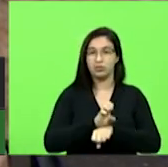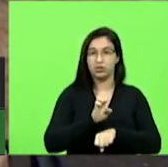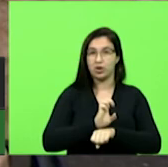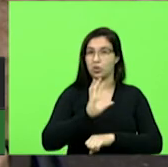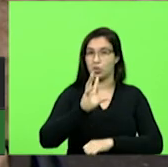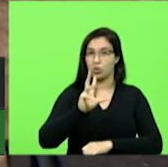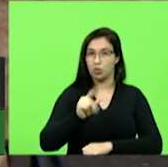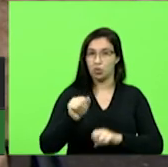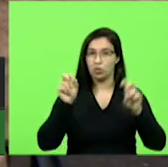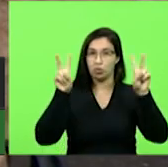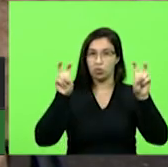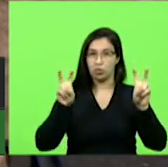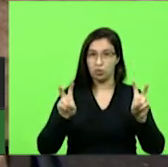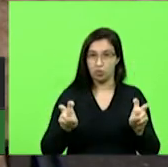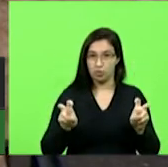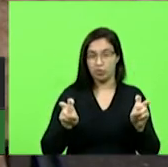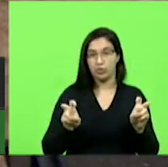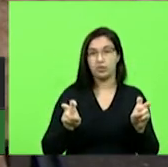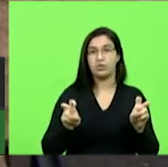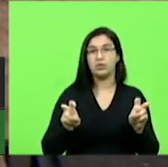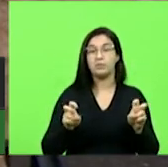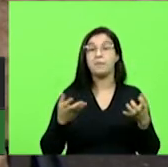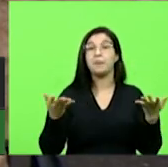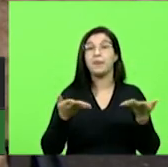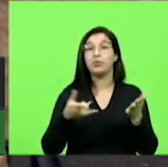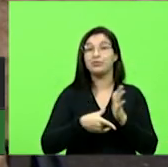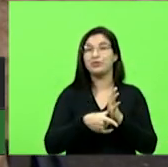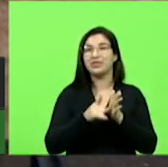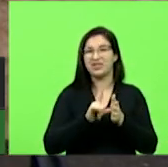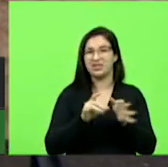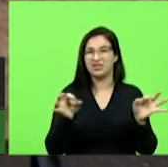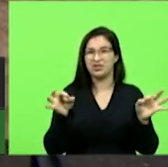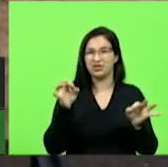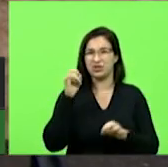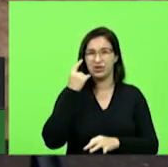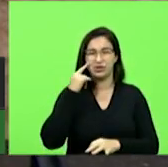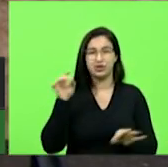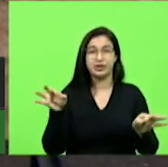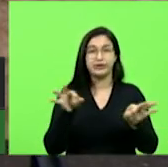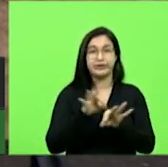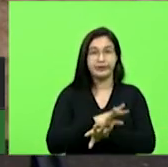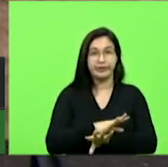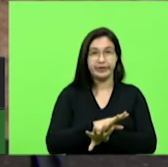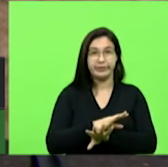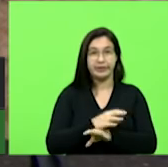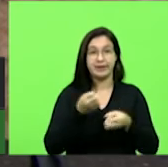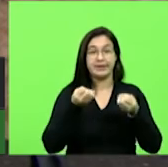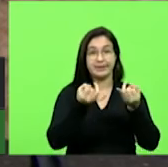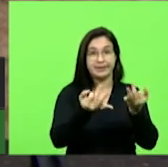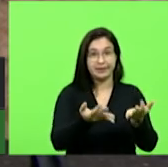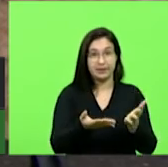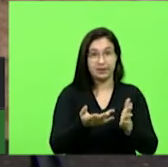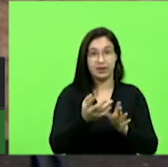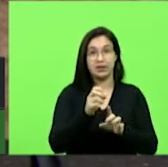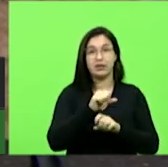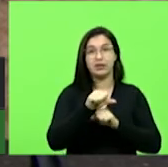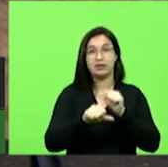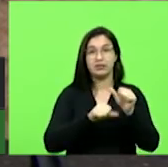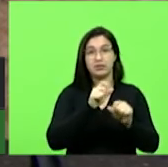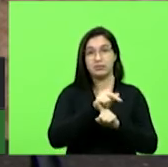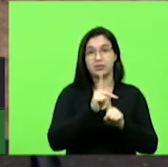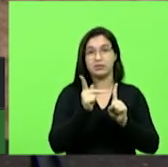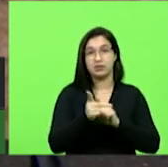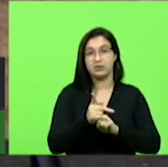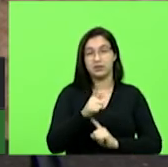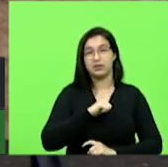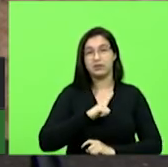situação, bem disse o deputado Bruno, hoje, antes do final do expediente, estaria aqui sendo entregue nessa casa aqui a reforma da Previdência do